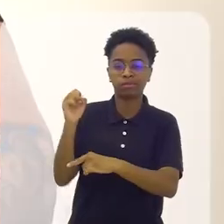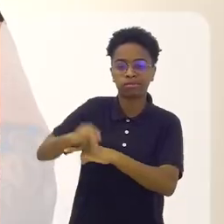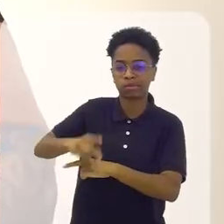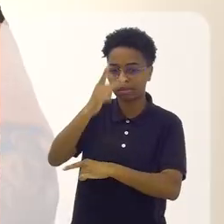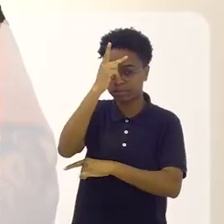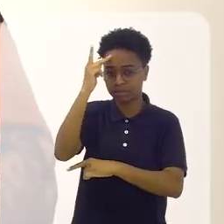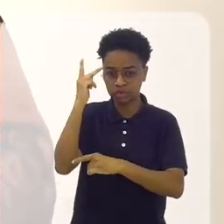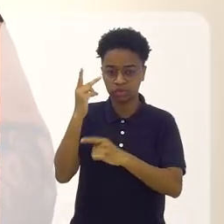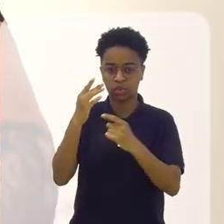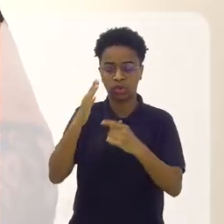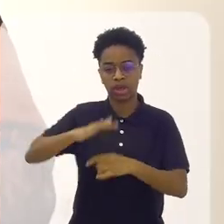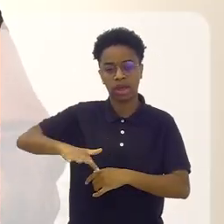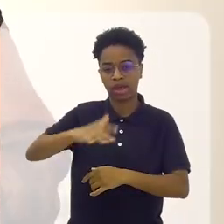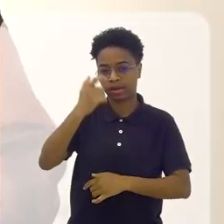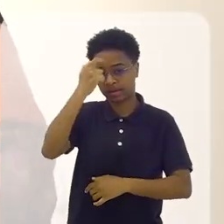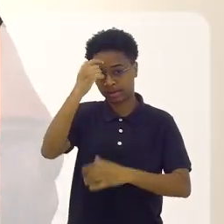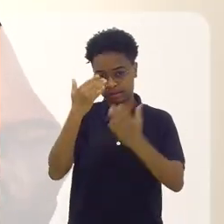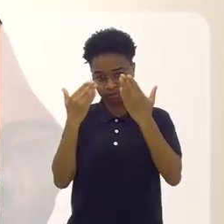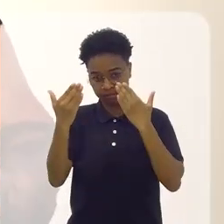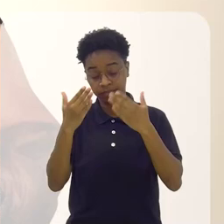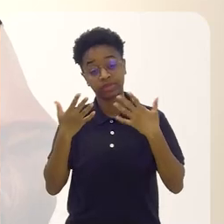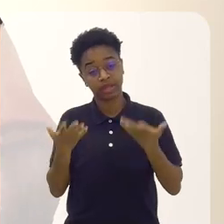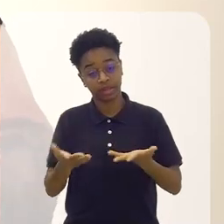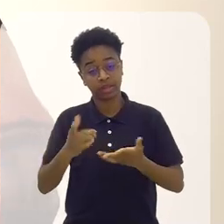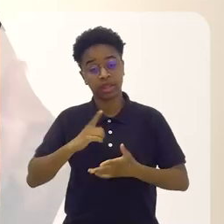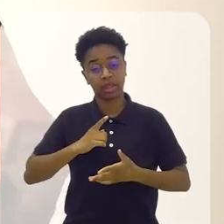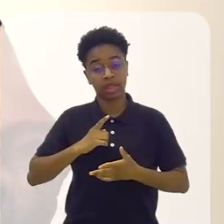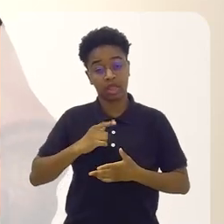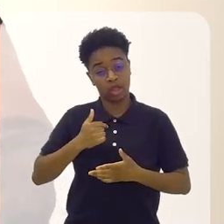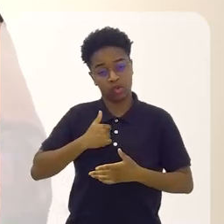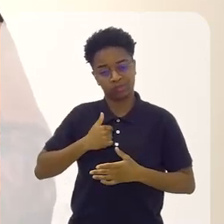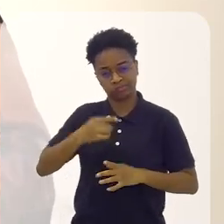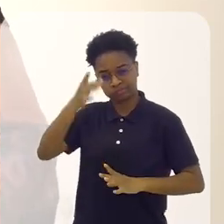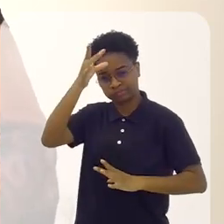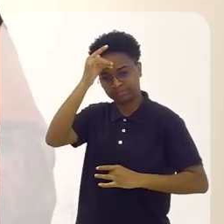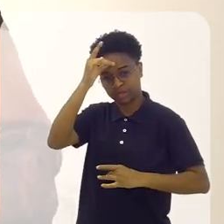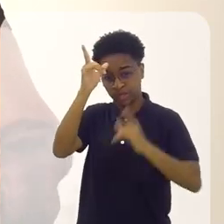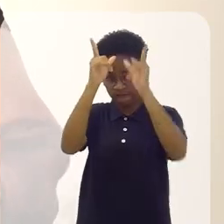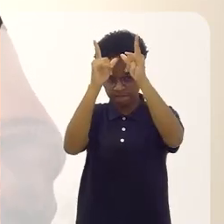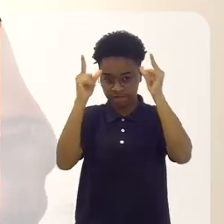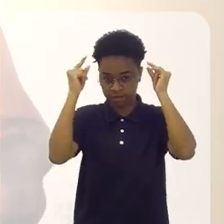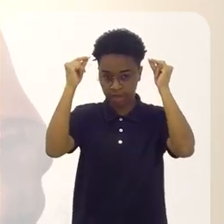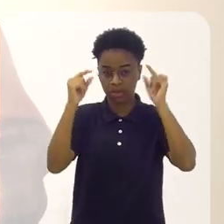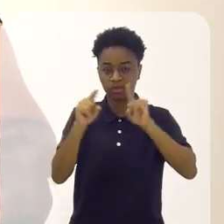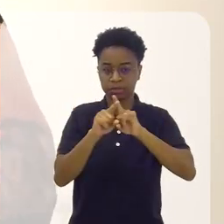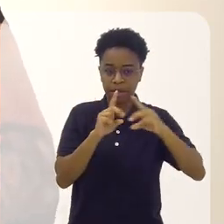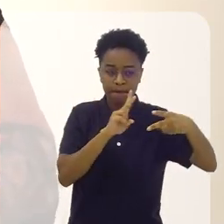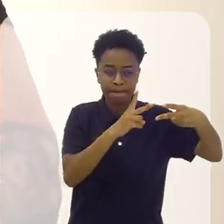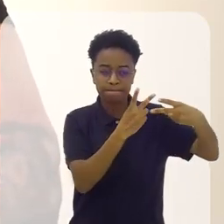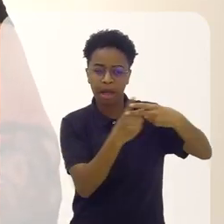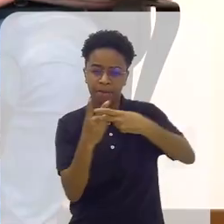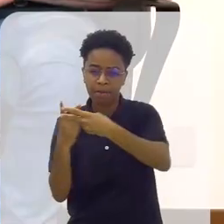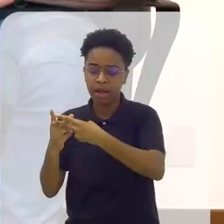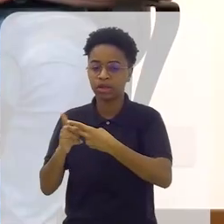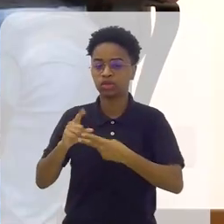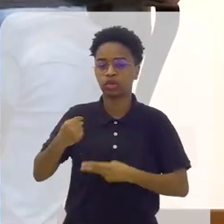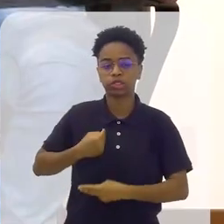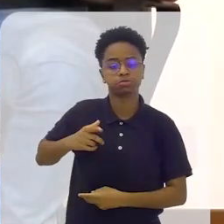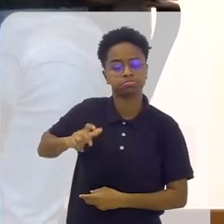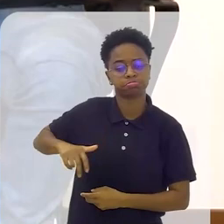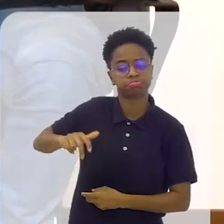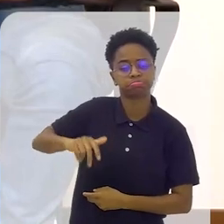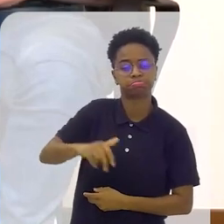dia. E eu, a gente, o elenco, que eu era um enfermeiro, né, que era enfermeiro barra carcereiro, né? E a gente